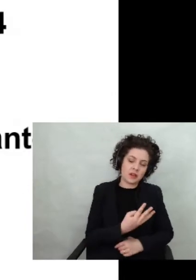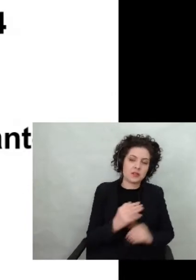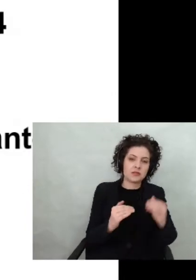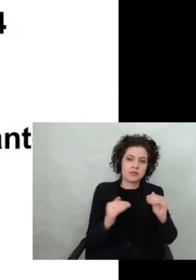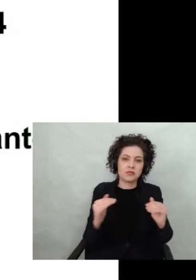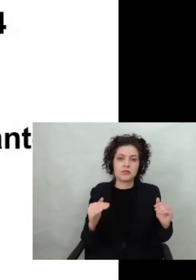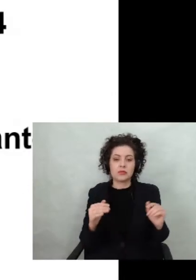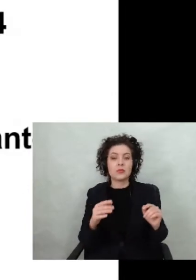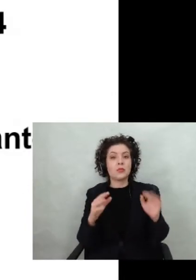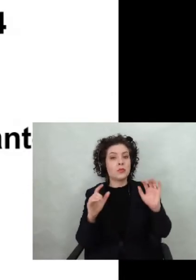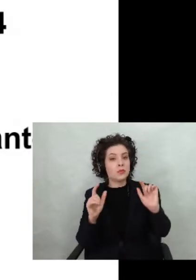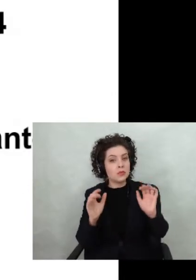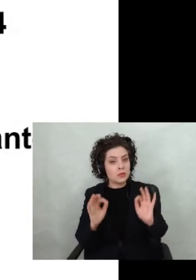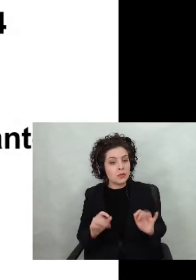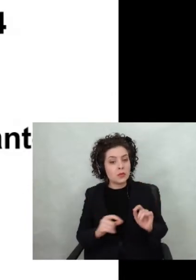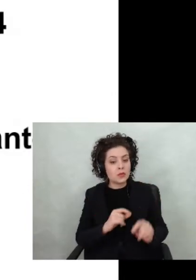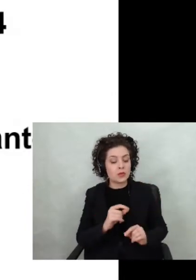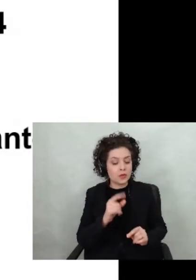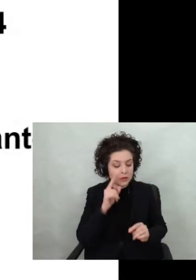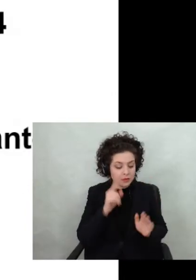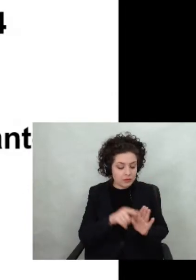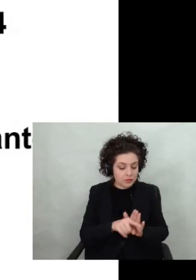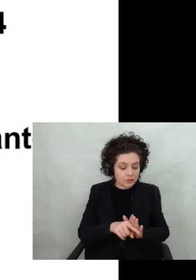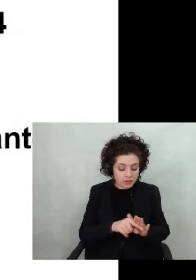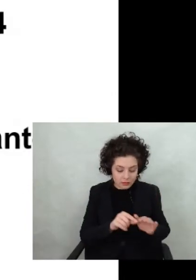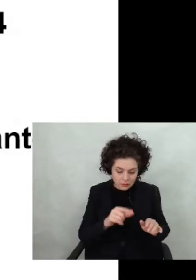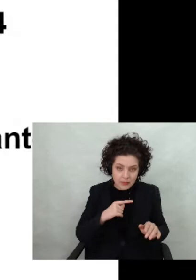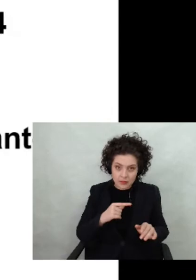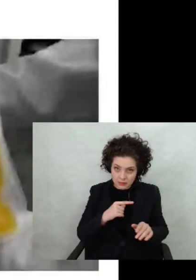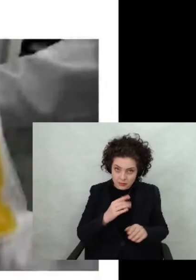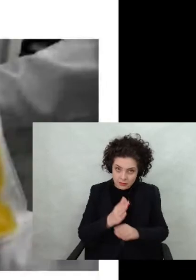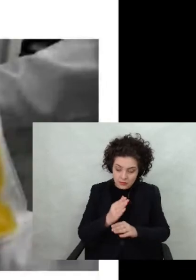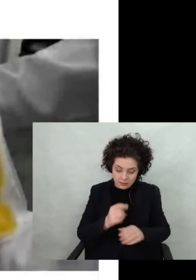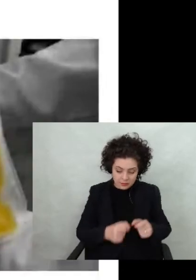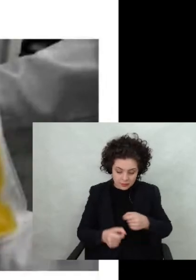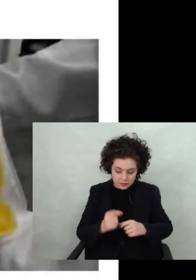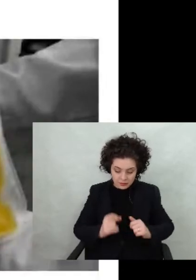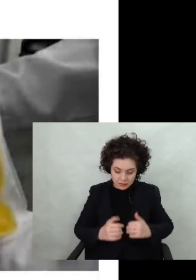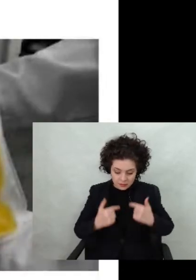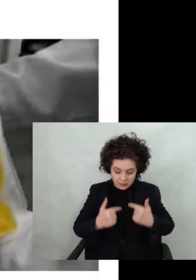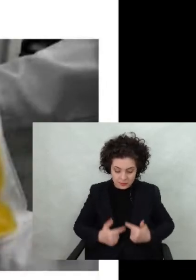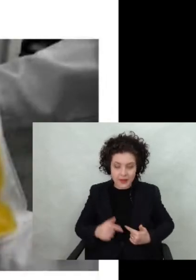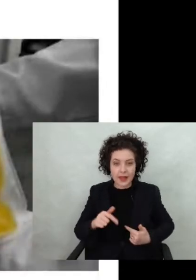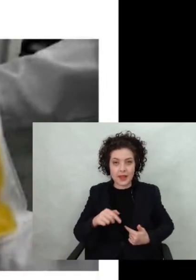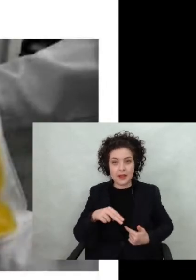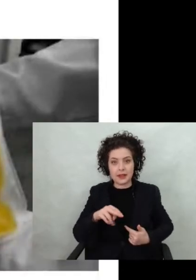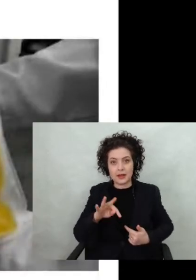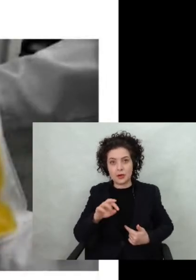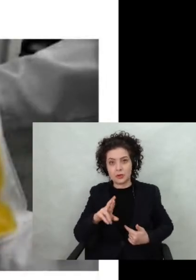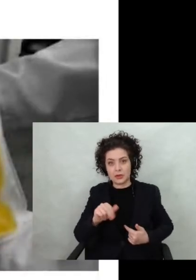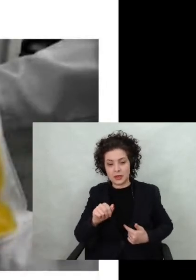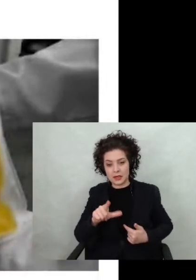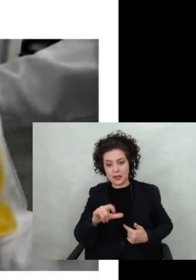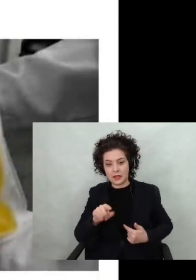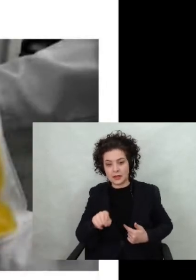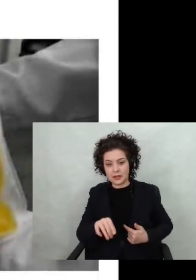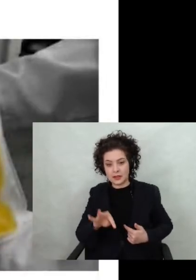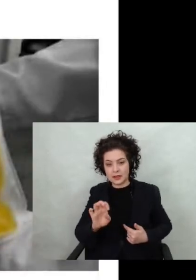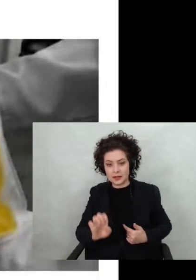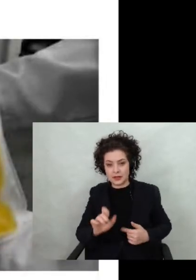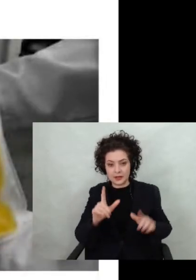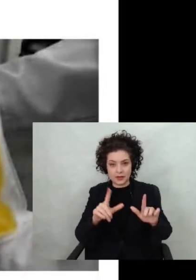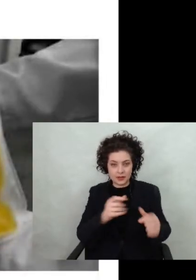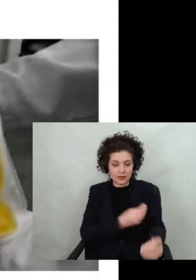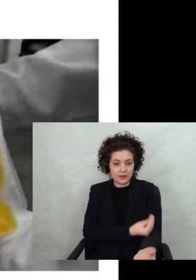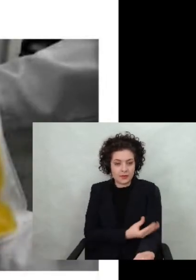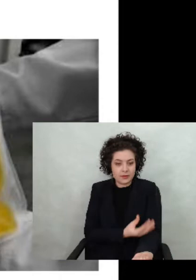de anticorpos e que esses anticorpos sejam anticorpos neutralizantes. Essa é uma fotografia